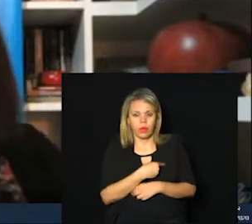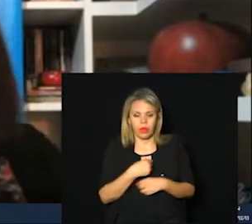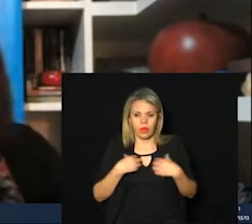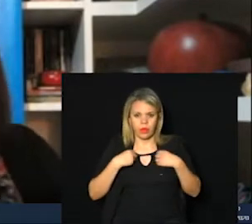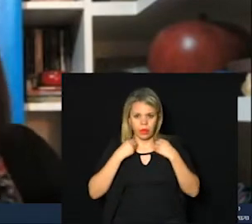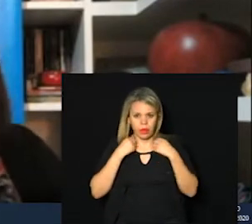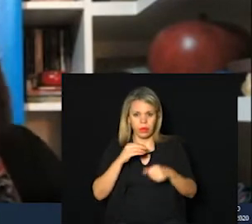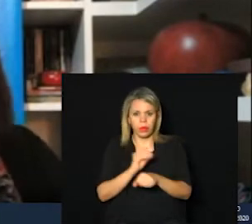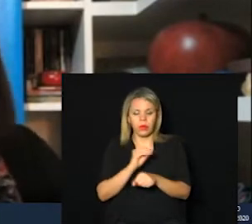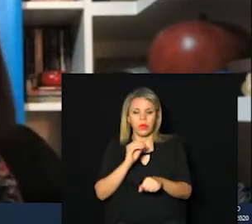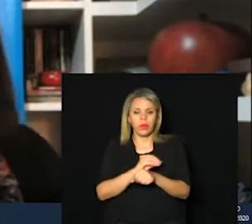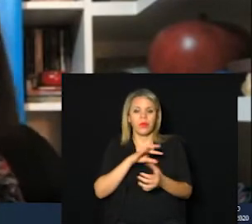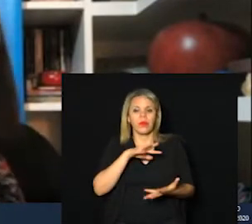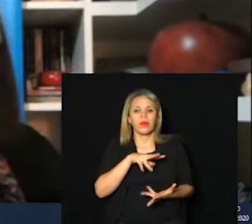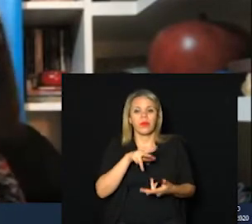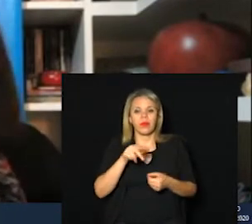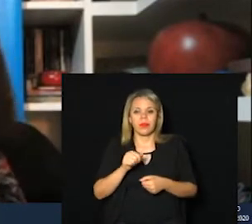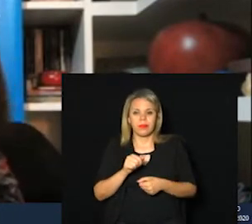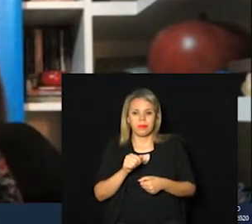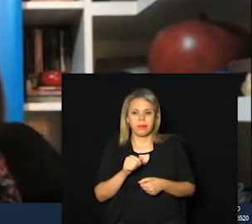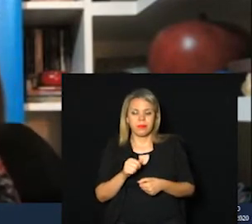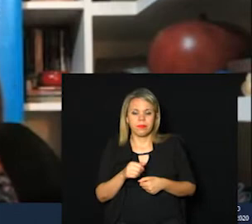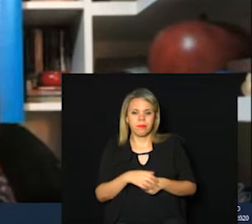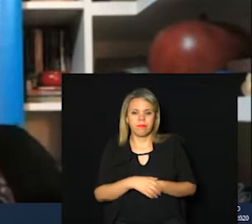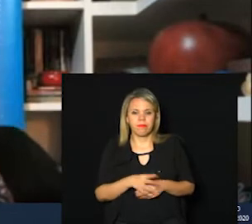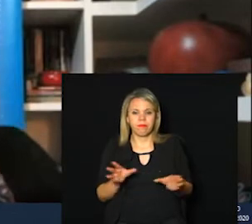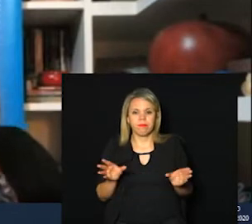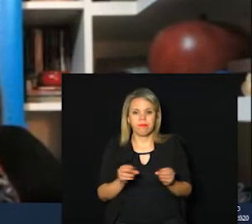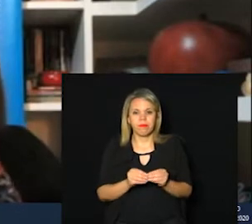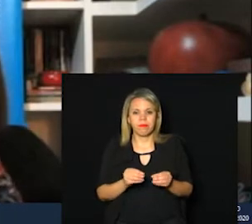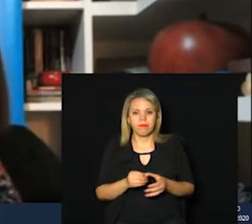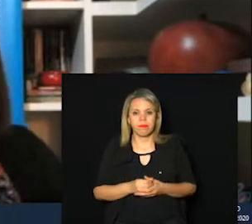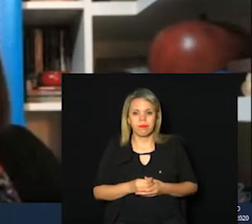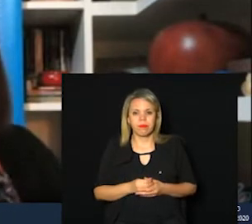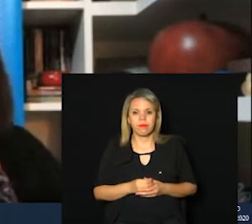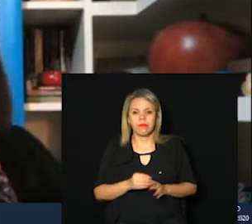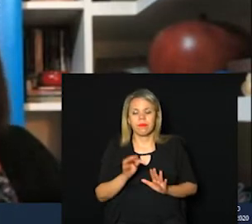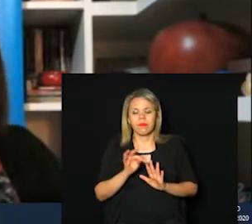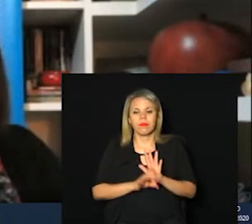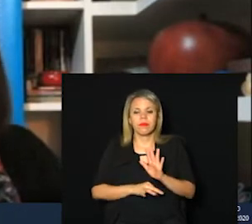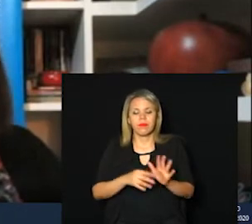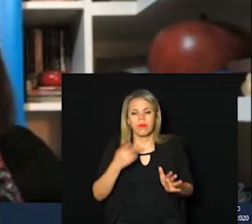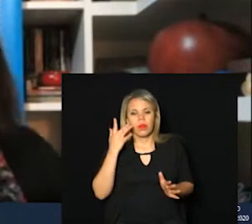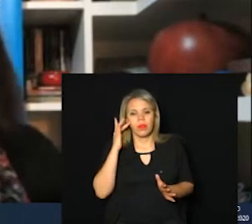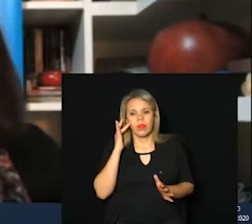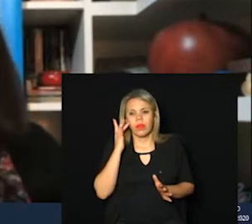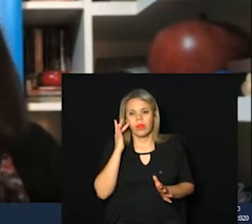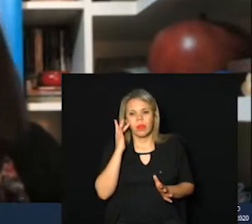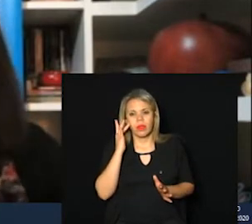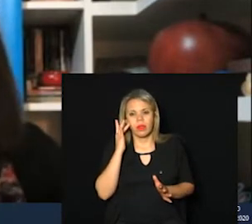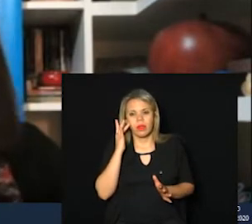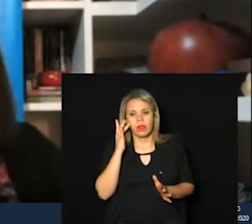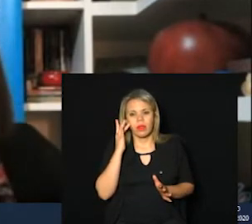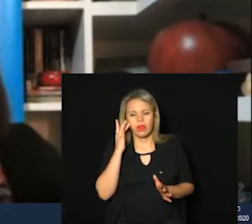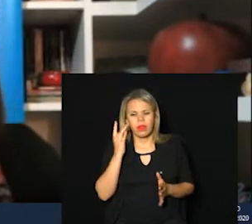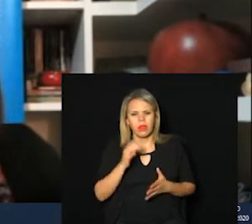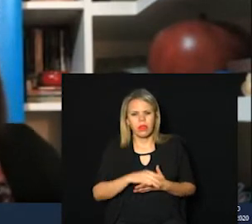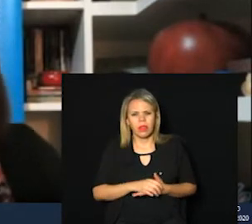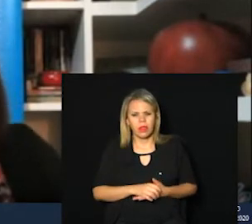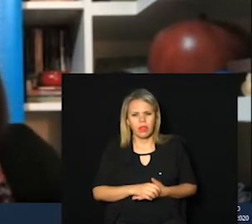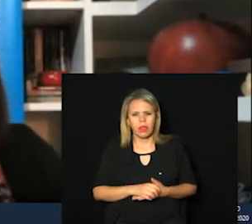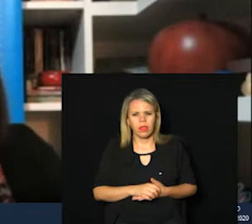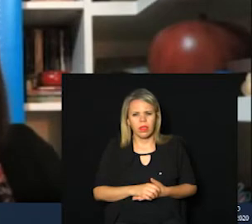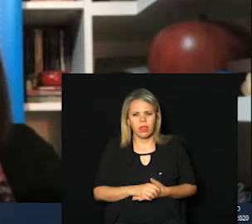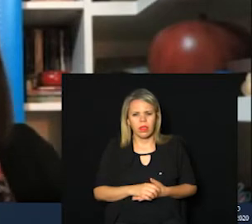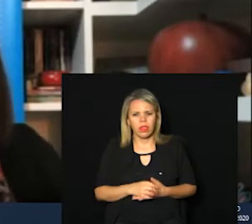cuidar do planeta. E, por fim, o sexto princípio, que eu acho atualíssimo nos dias de